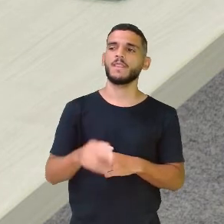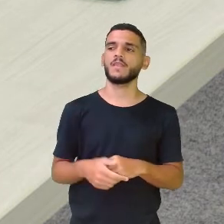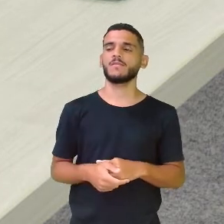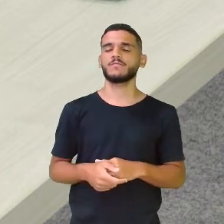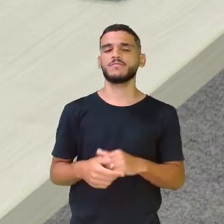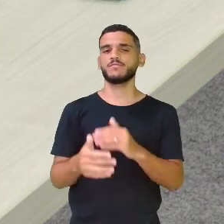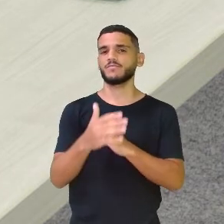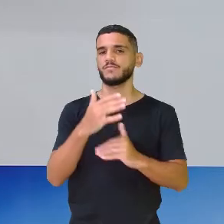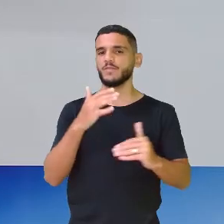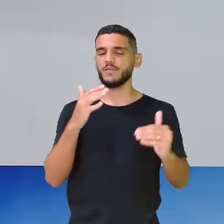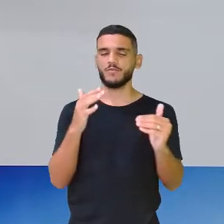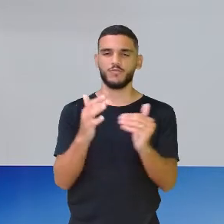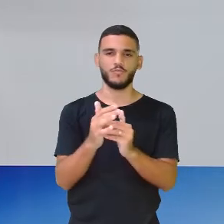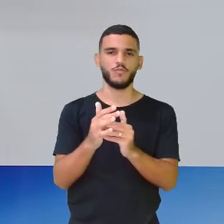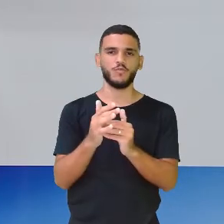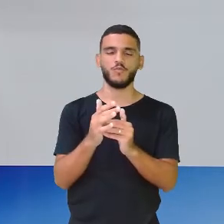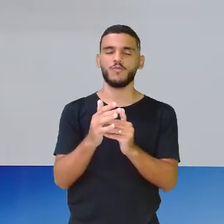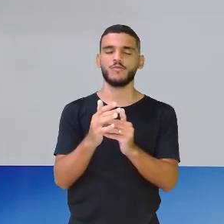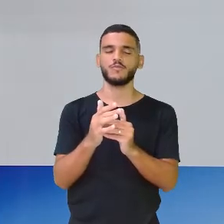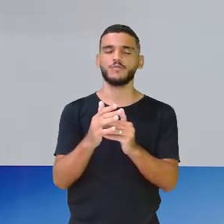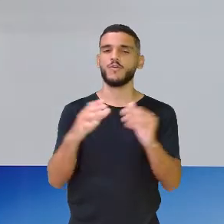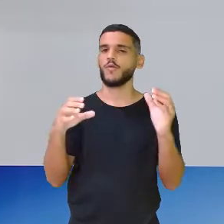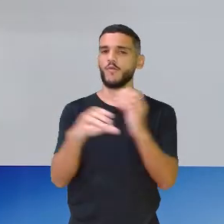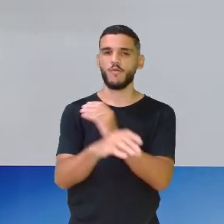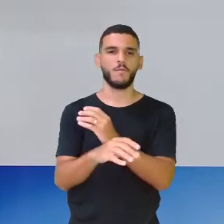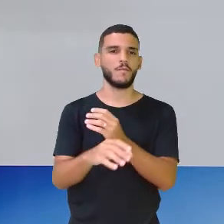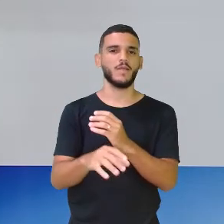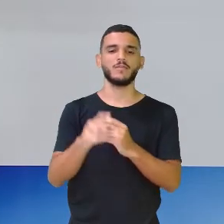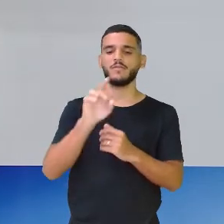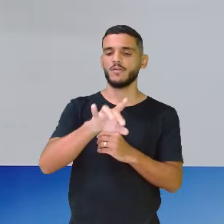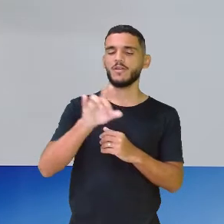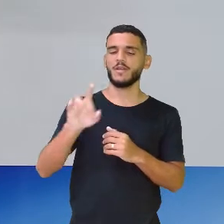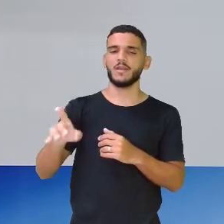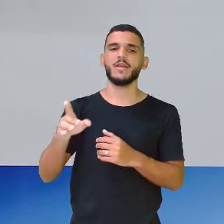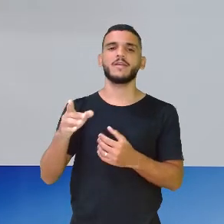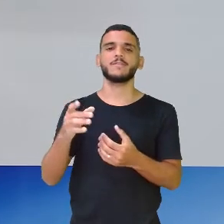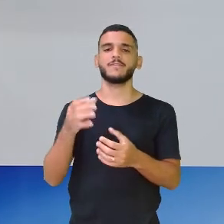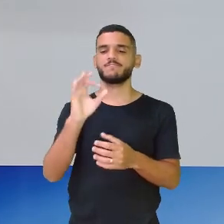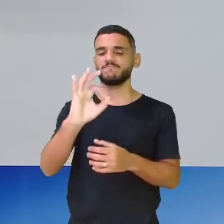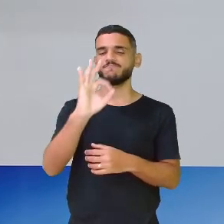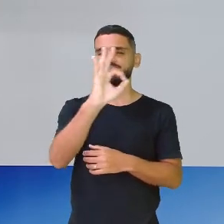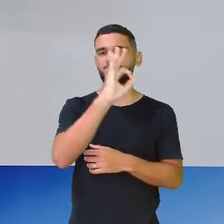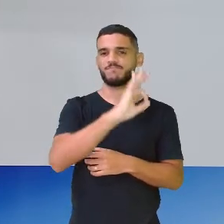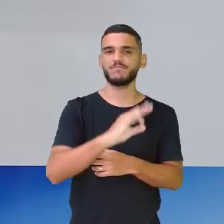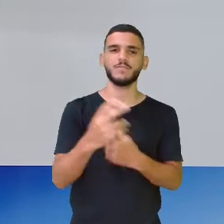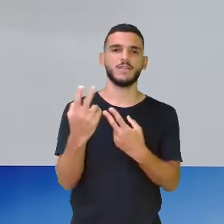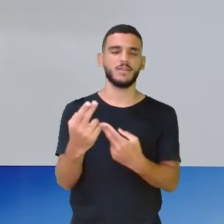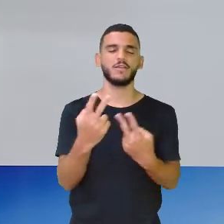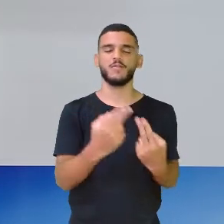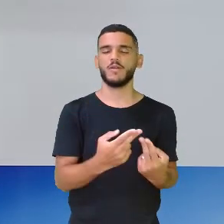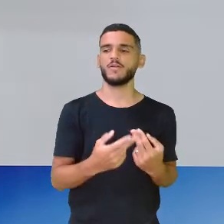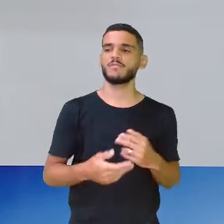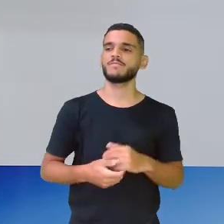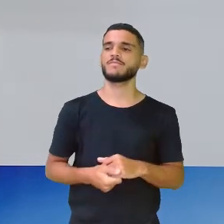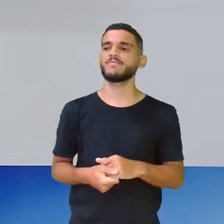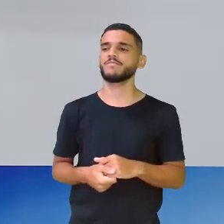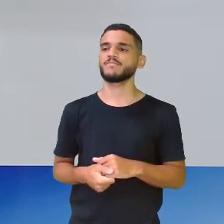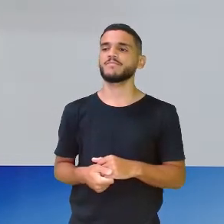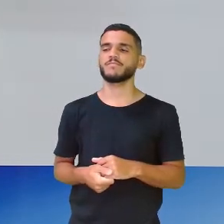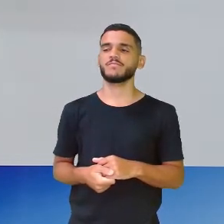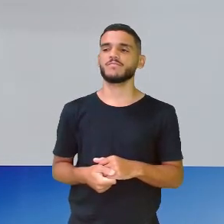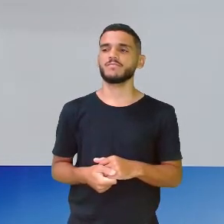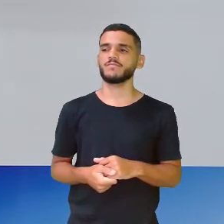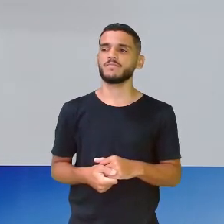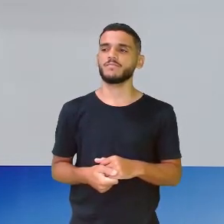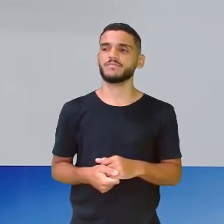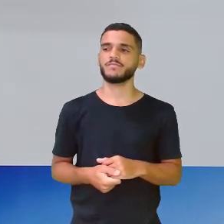com toda a quantidade, com todas as moedas iguais? Se eu botar 50,